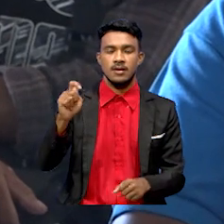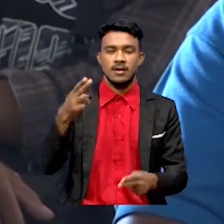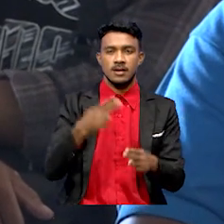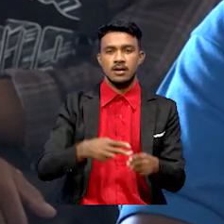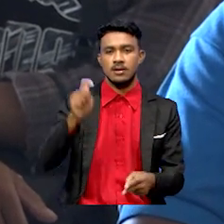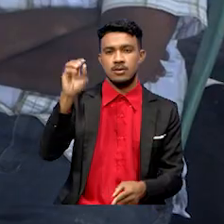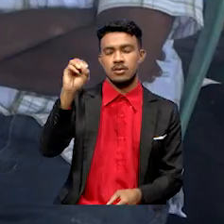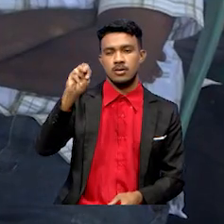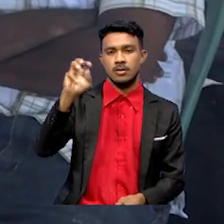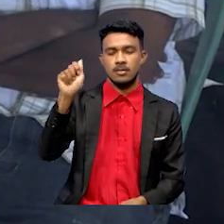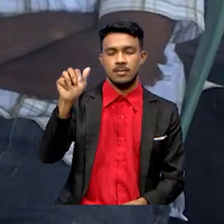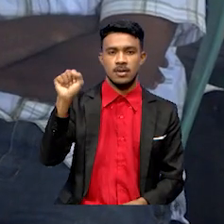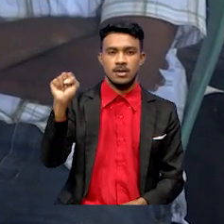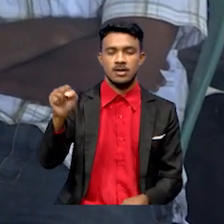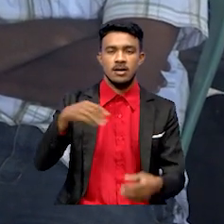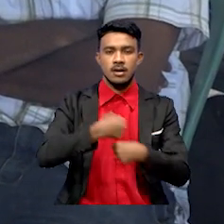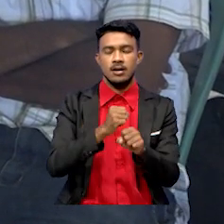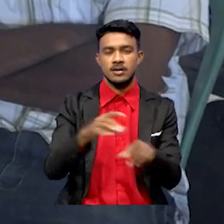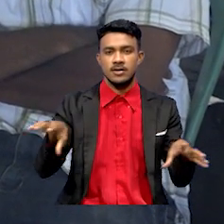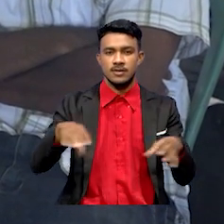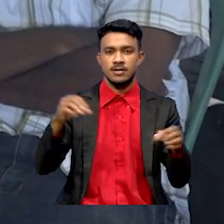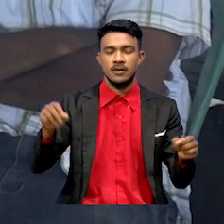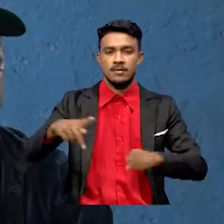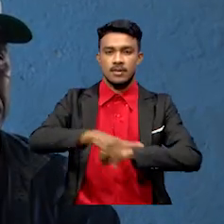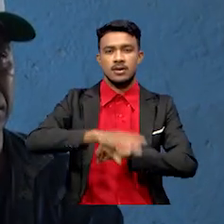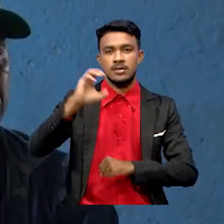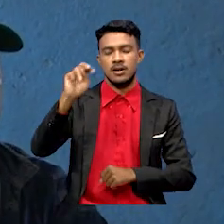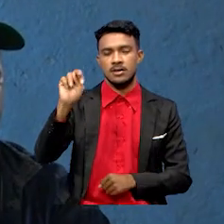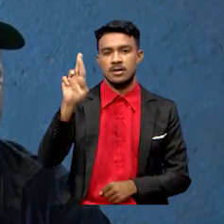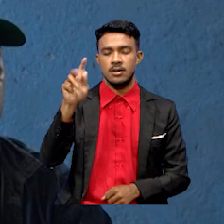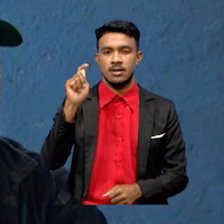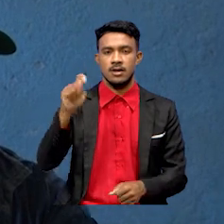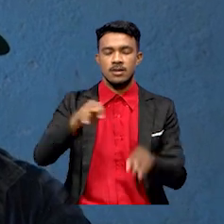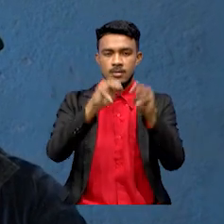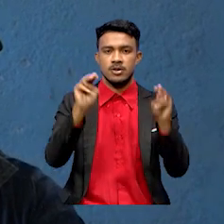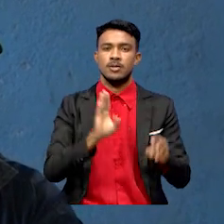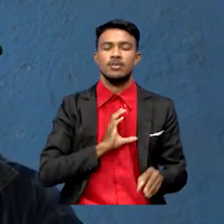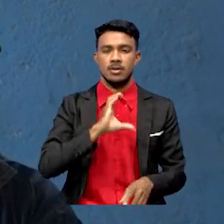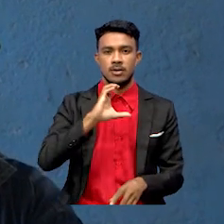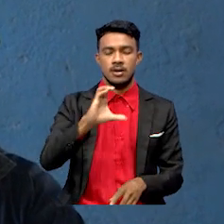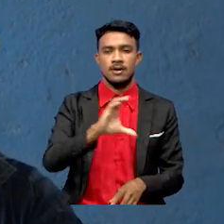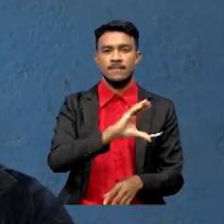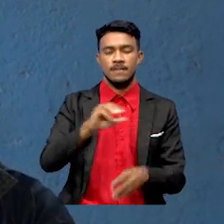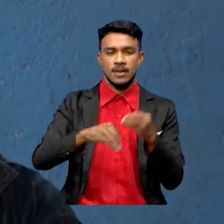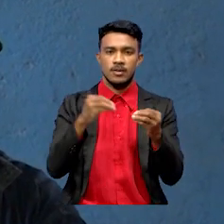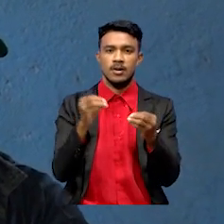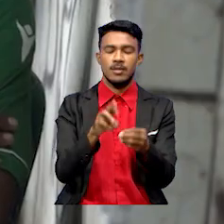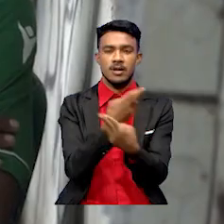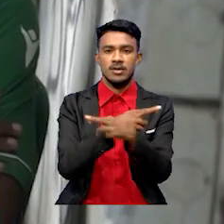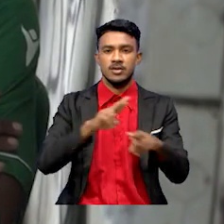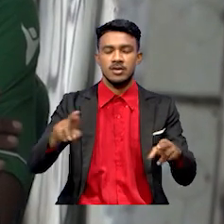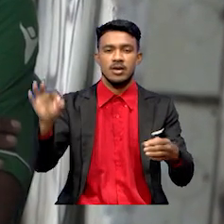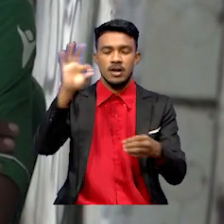há a avaliação do serviço da equipa sucesso partido CNRT, município de Boucau. Conabá, resultado da eleição, primeira